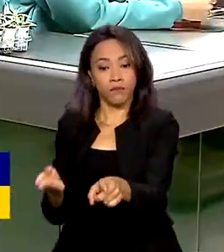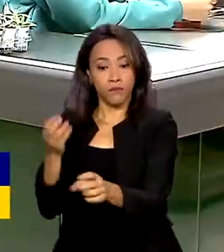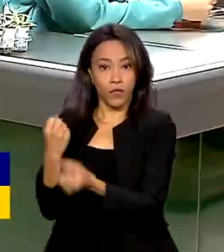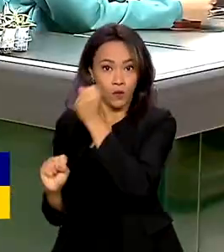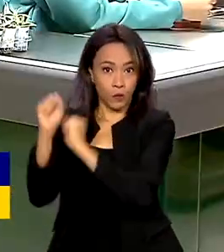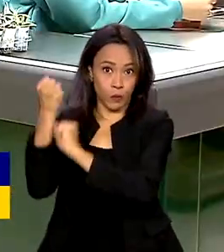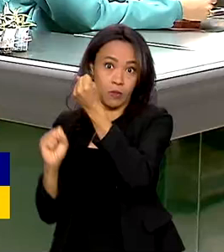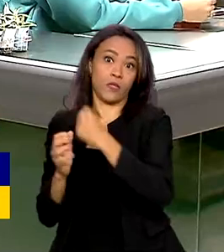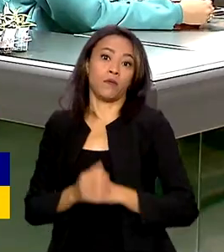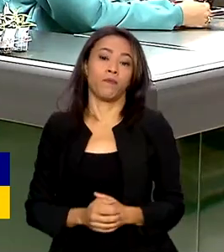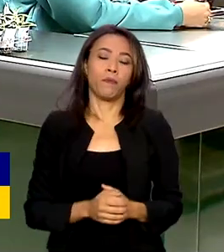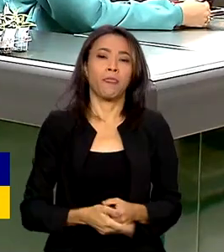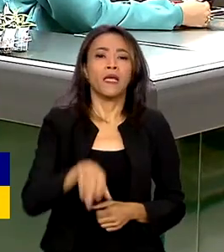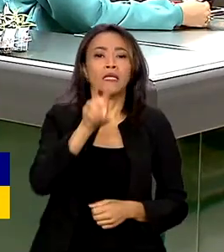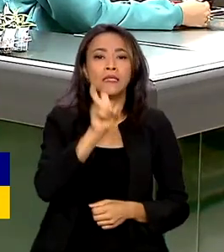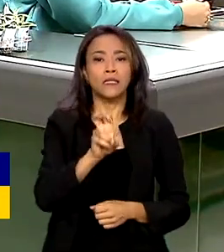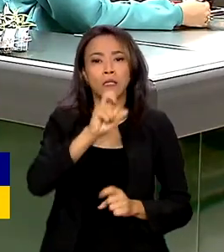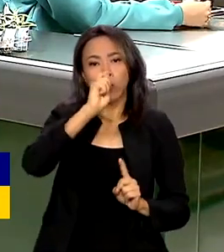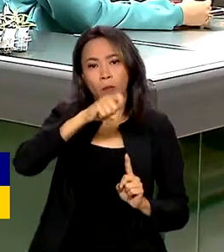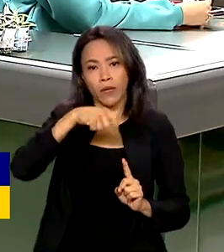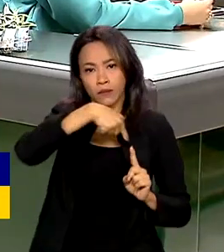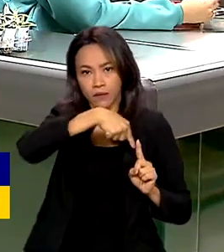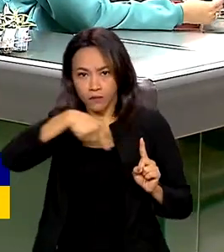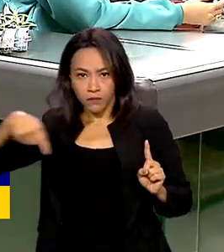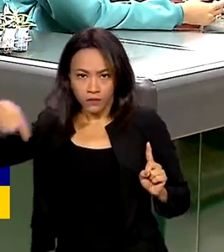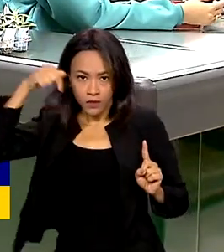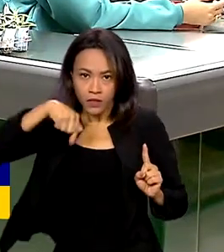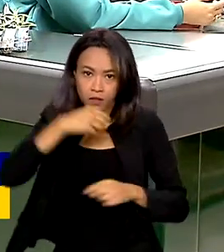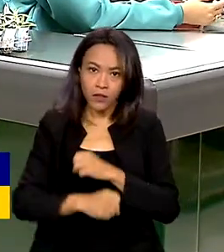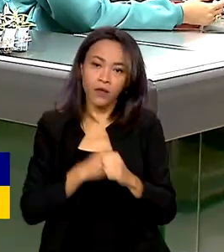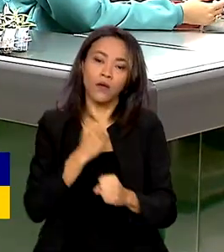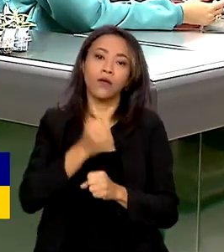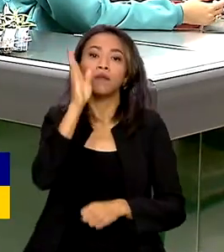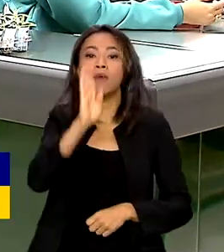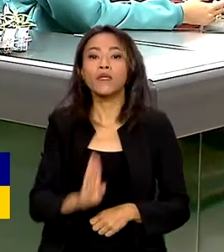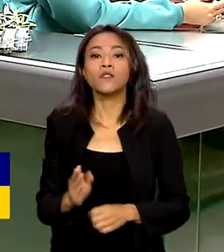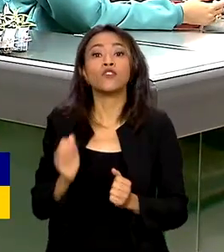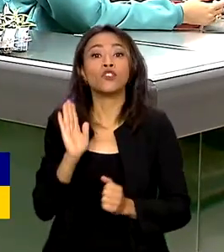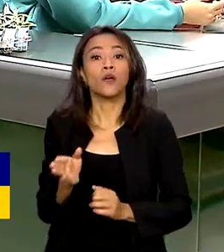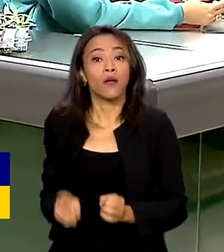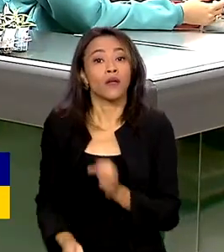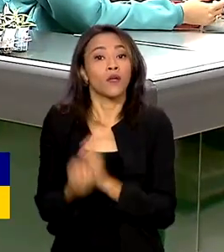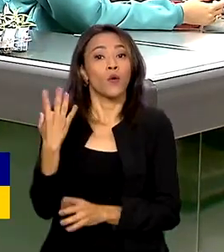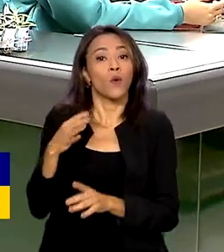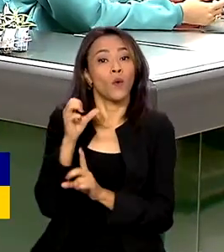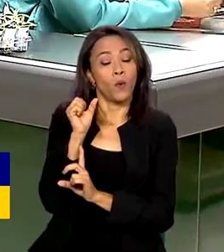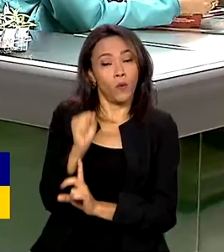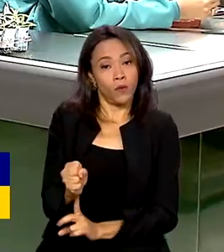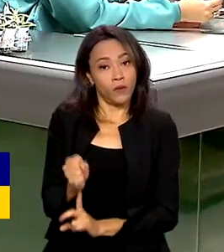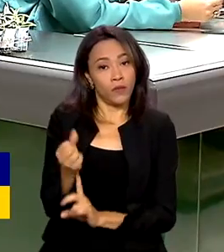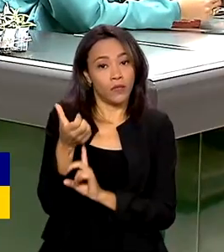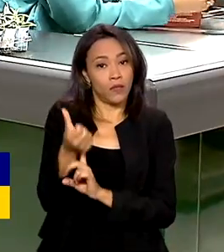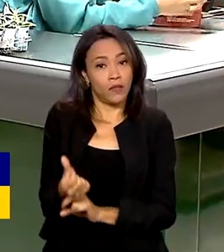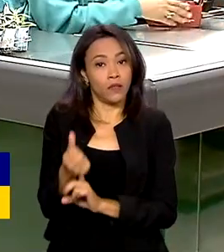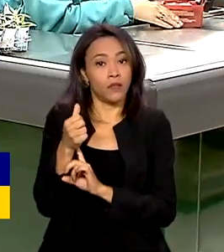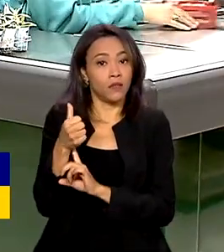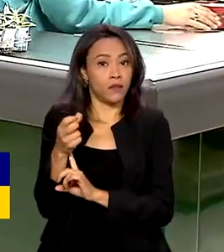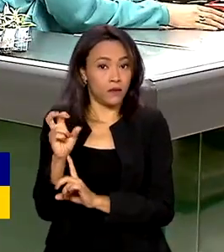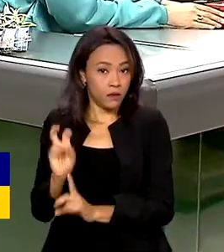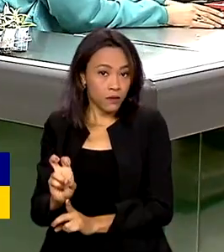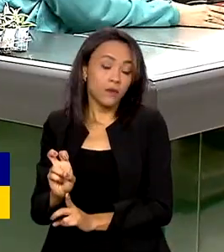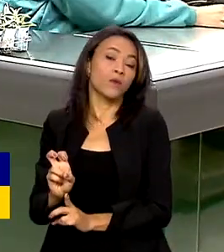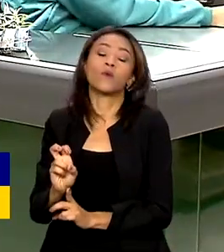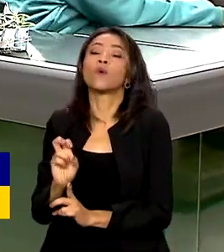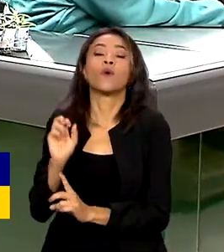só nos cinco primeiros meses do ano o país já gerou a mais 8 65 mil Poços de trabalho